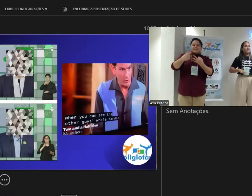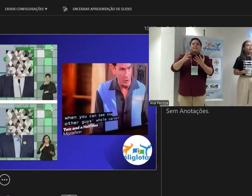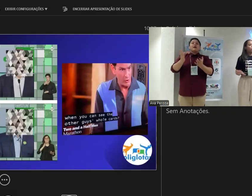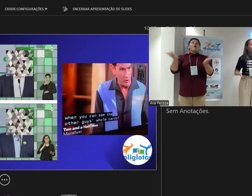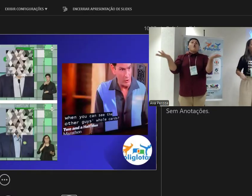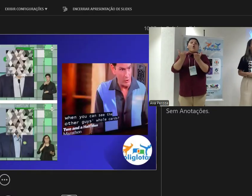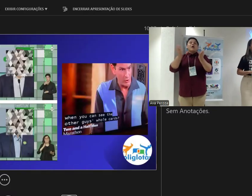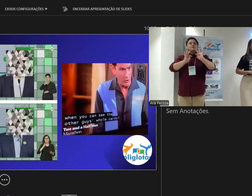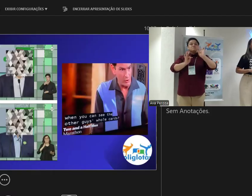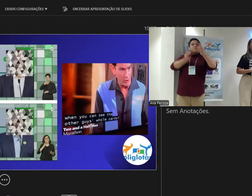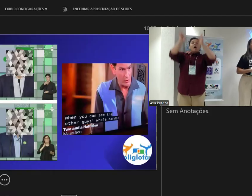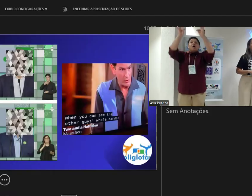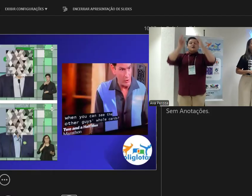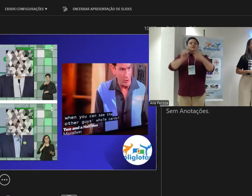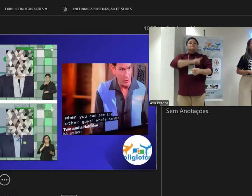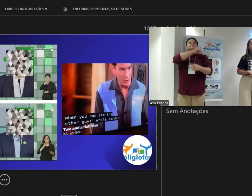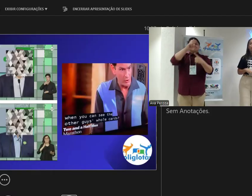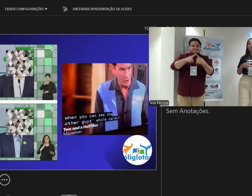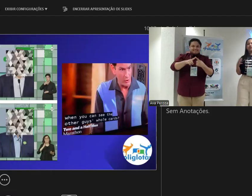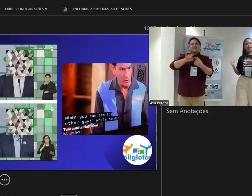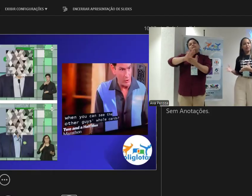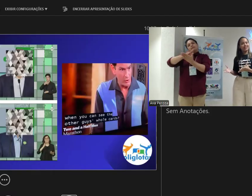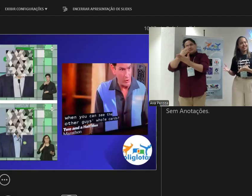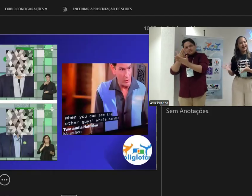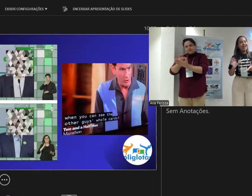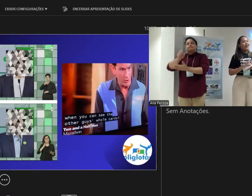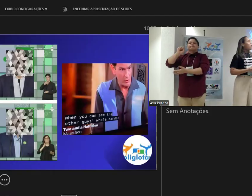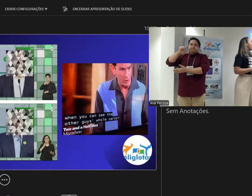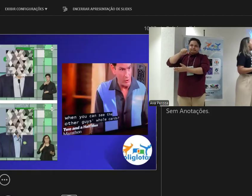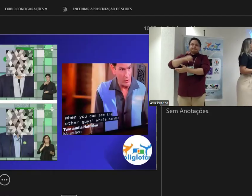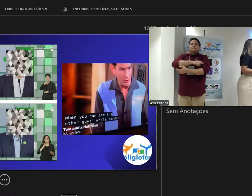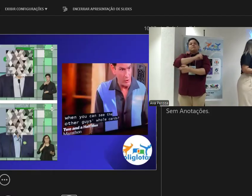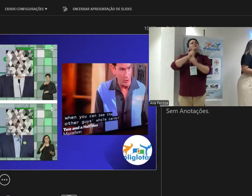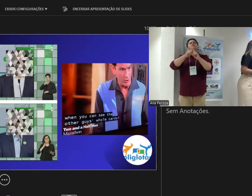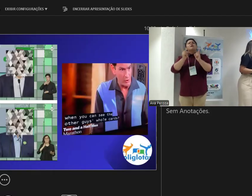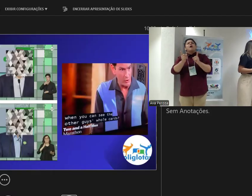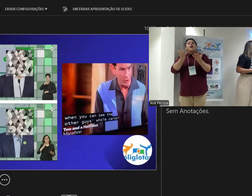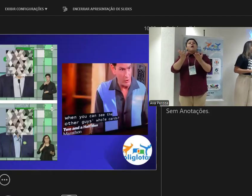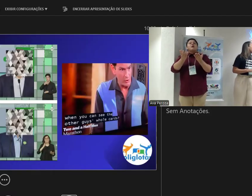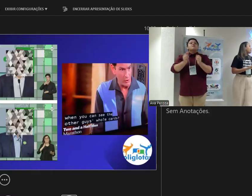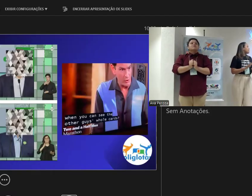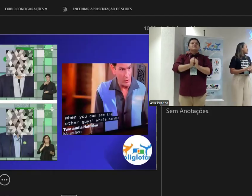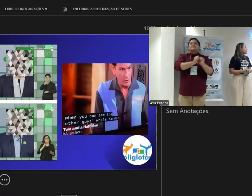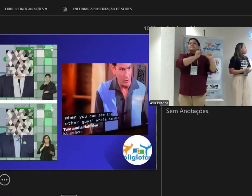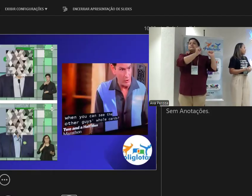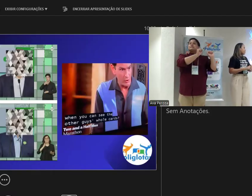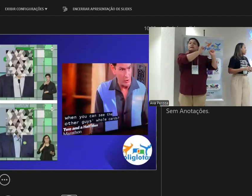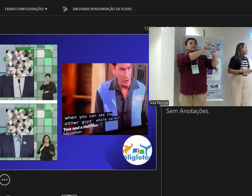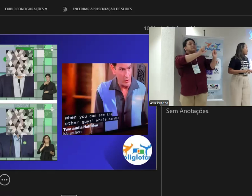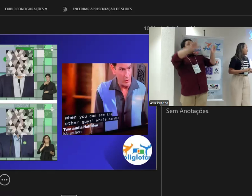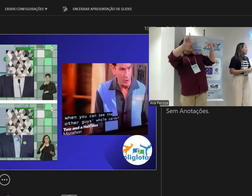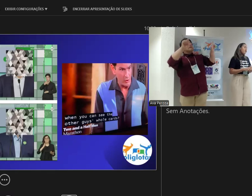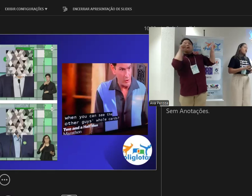estamos na era da tecnologia, então, claro, temos intérpretes de Libras. Mas na programação televisiva,